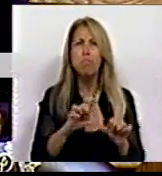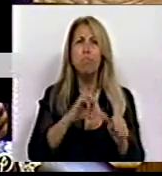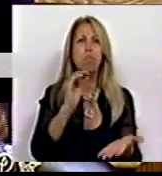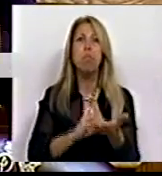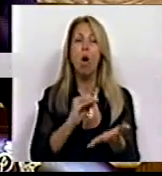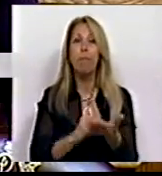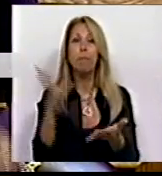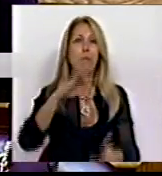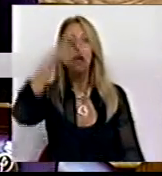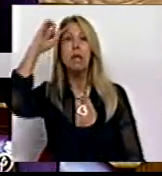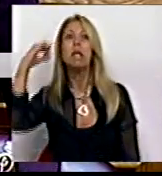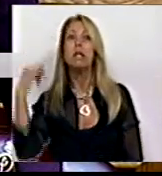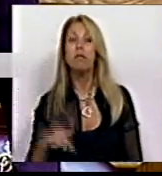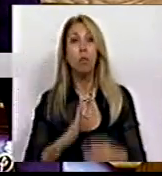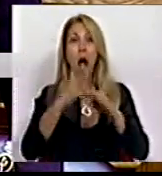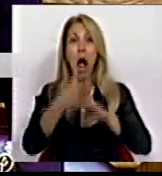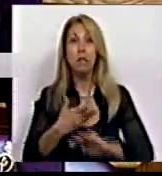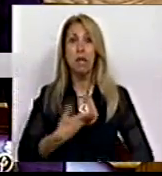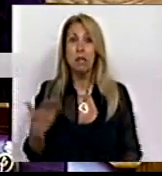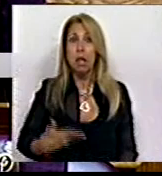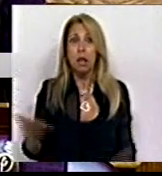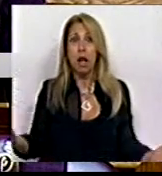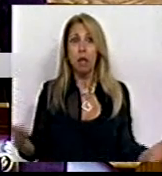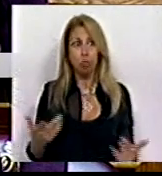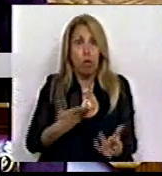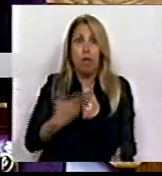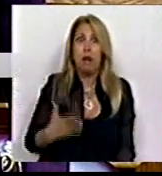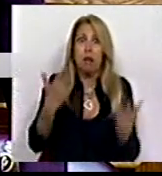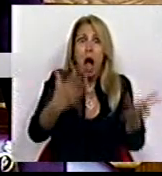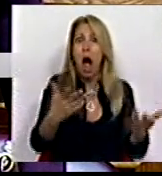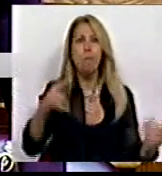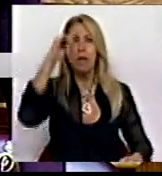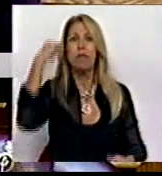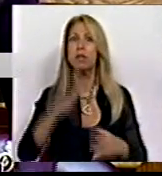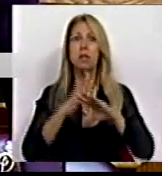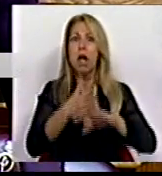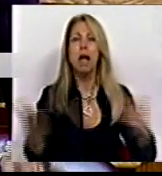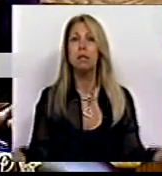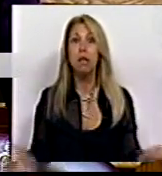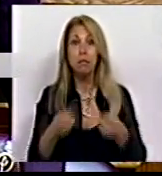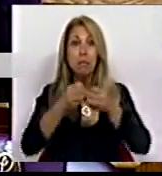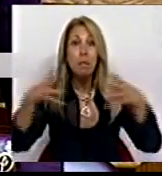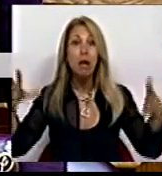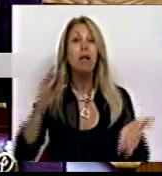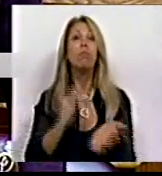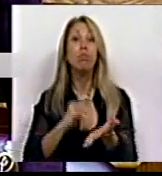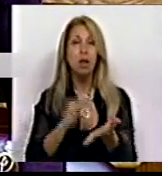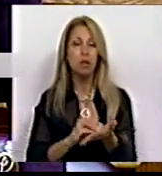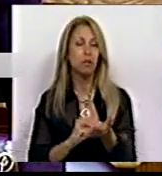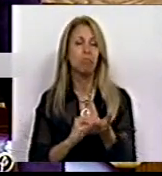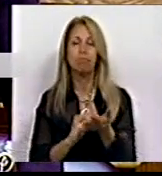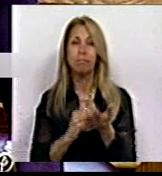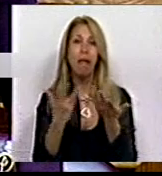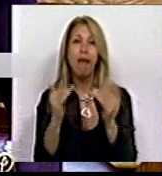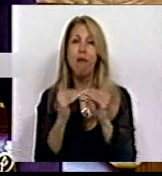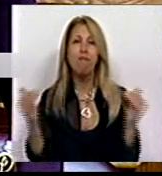mais dificuldades para aceder aos direitos a que têm direito. O alastramento da pobreza é, portanto, uma das fases mais visíveis